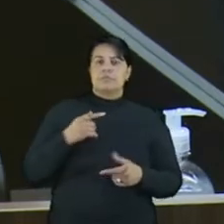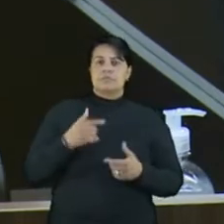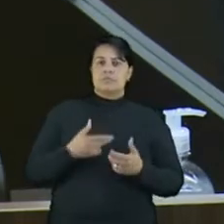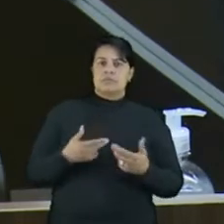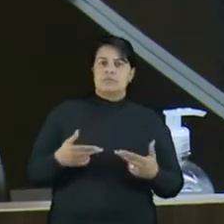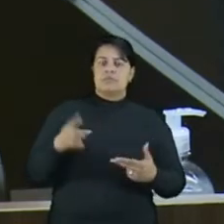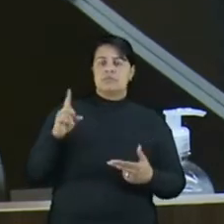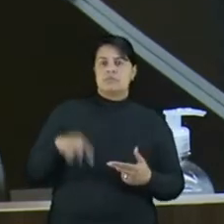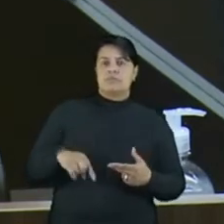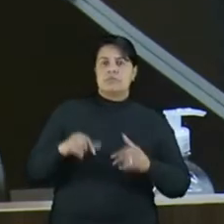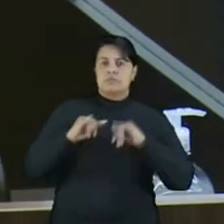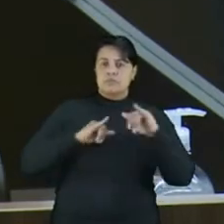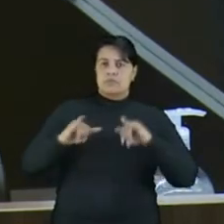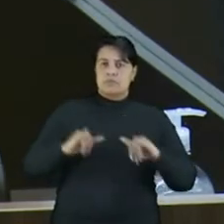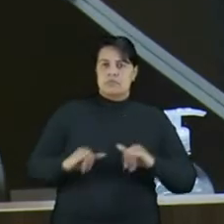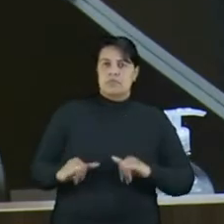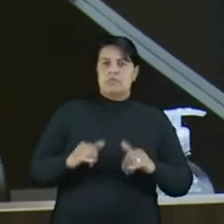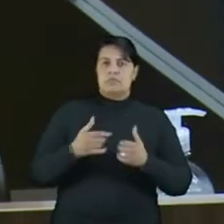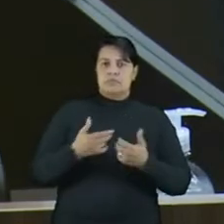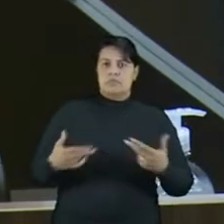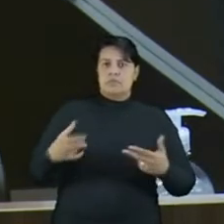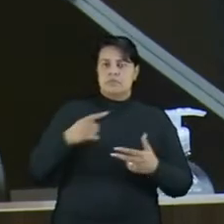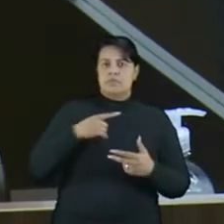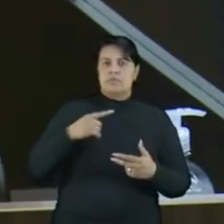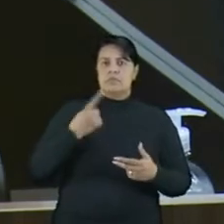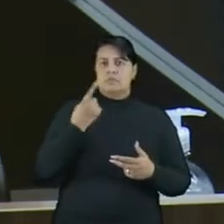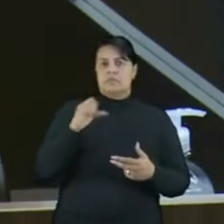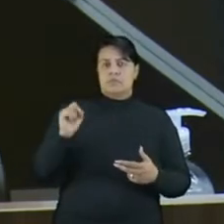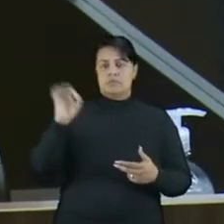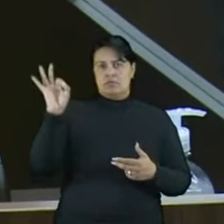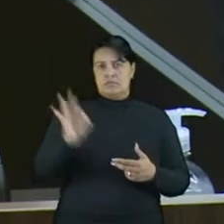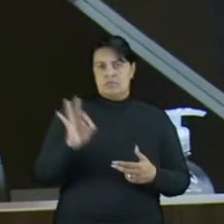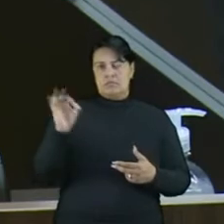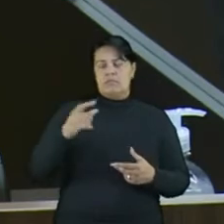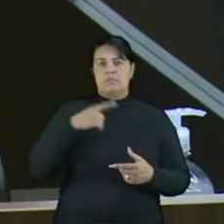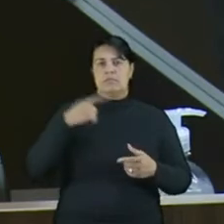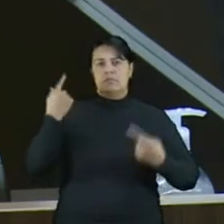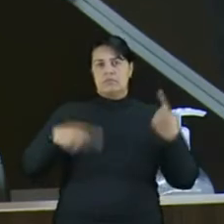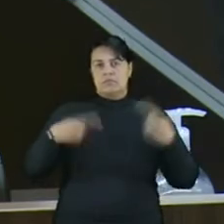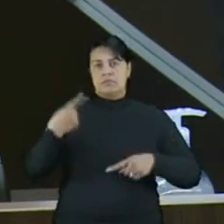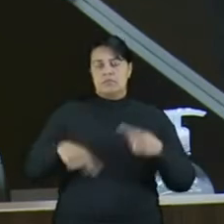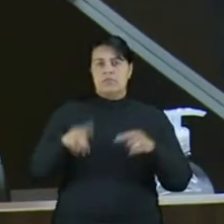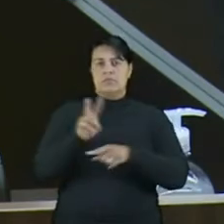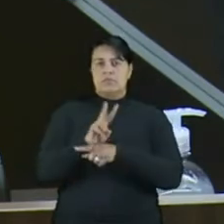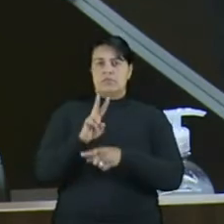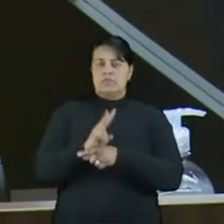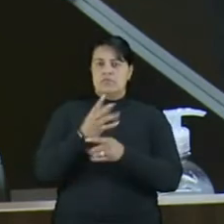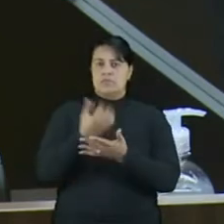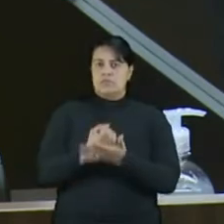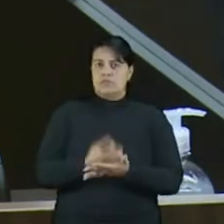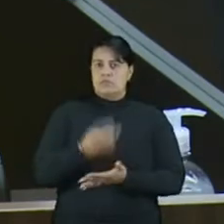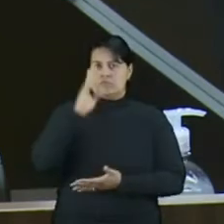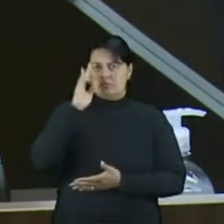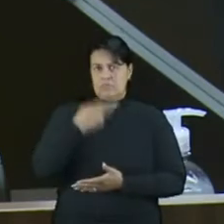da informação. Somente 18% das organizações possuem política de proteção de dados pessoais ou documento similar.